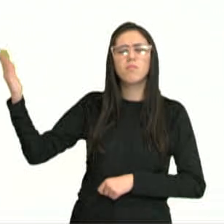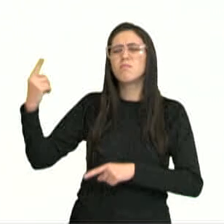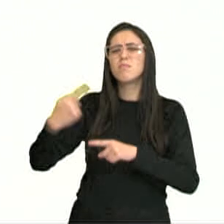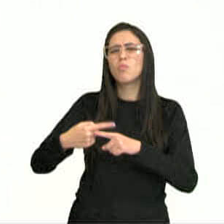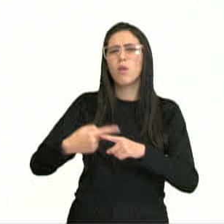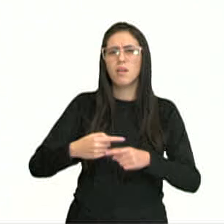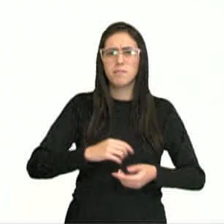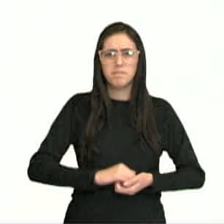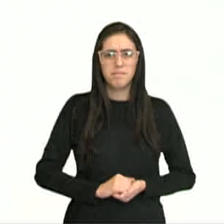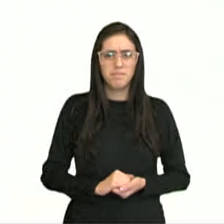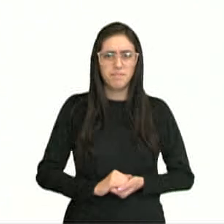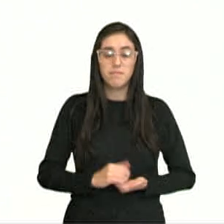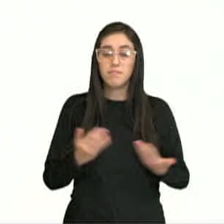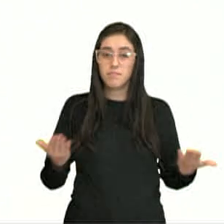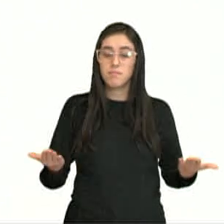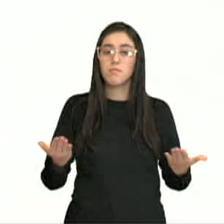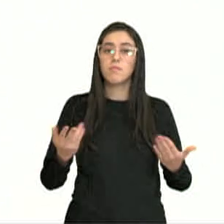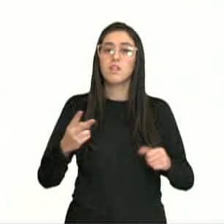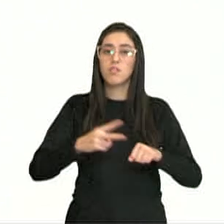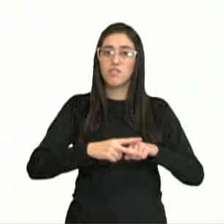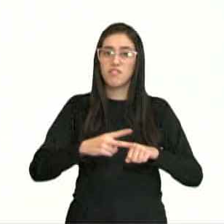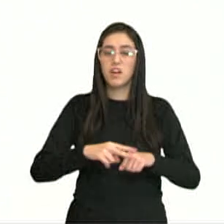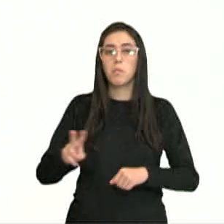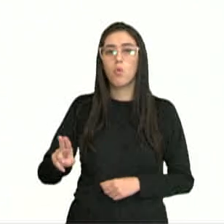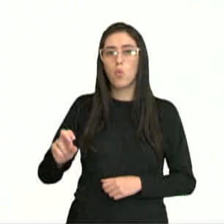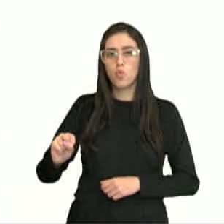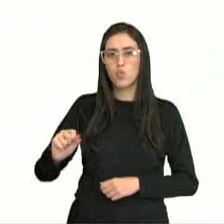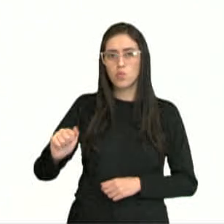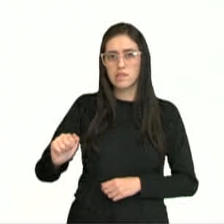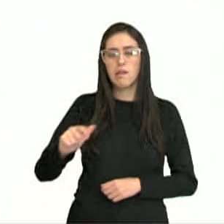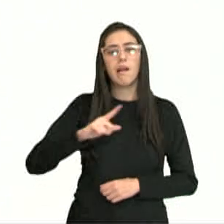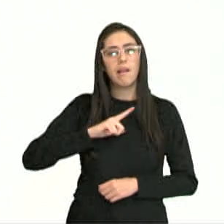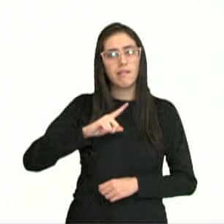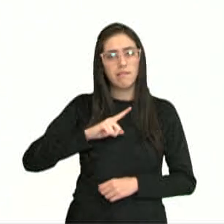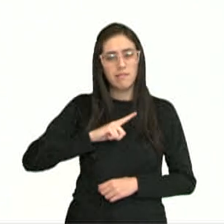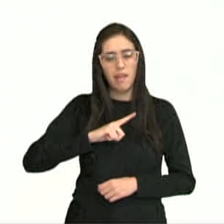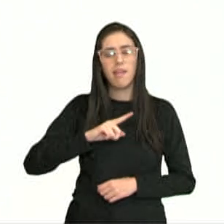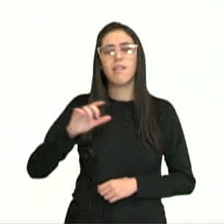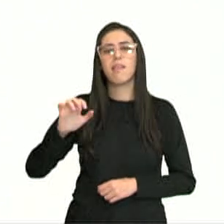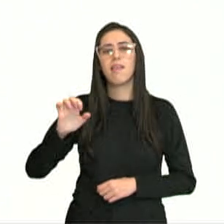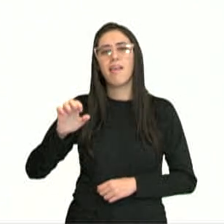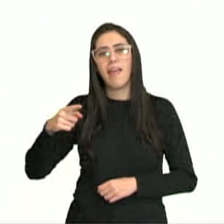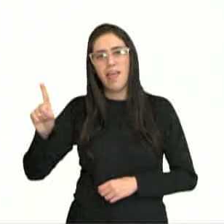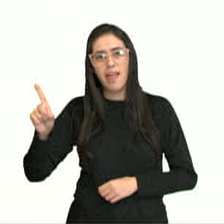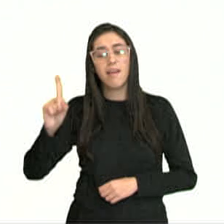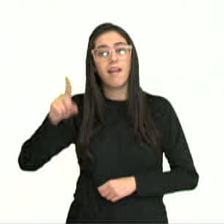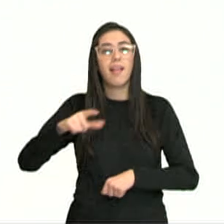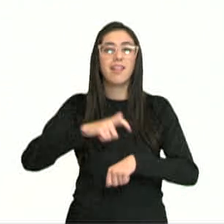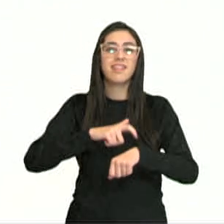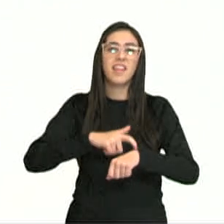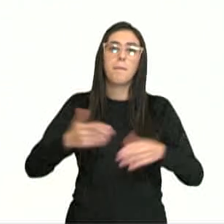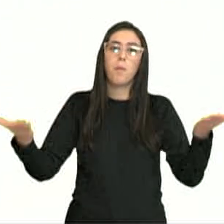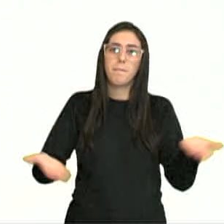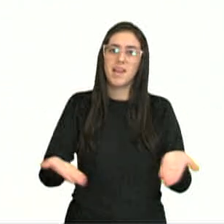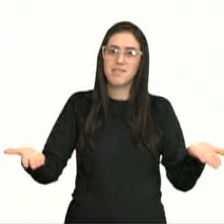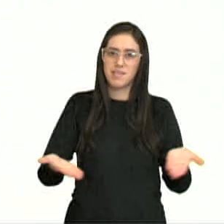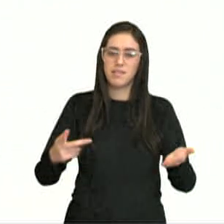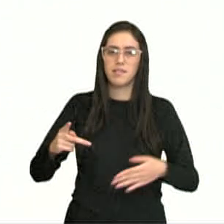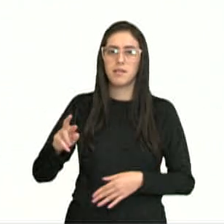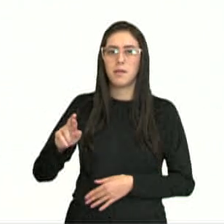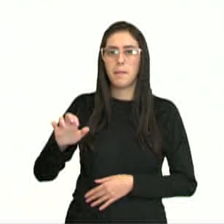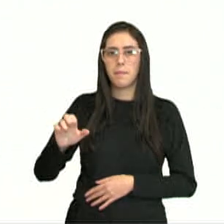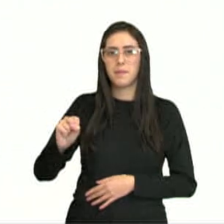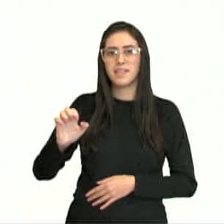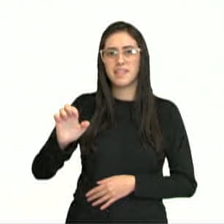então. Ó, os verbos usa, tem, é, estão no tempo presente e aparecem nesse